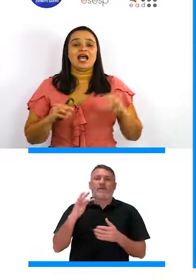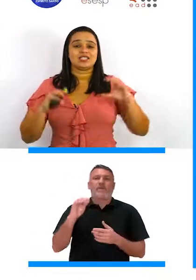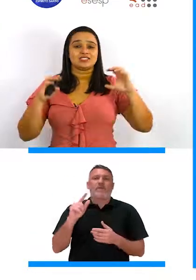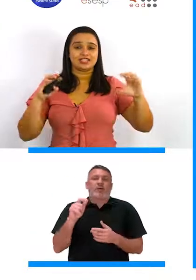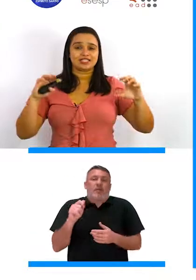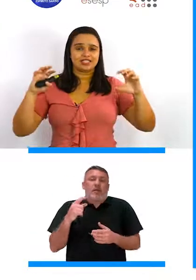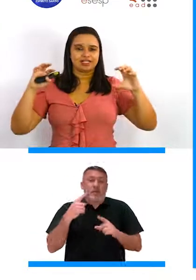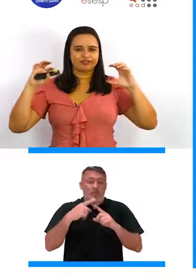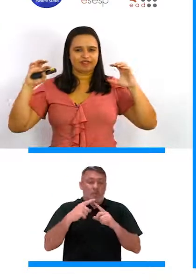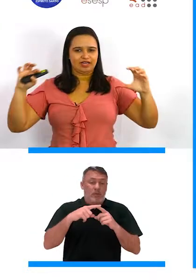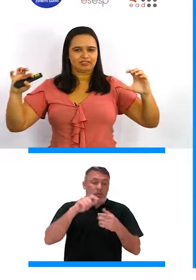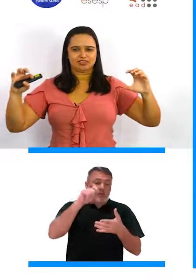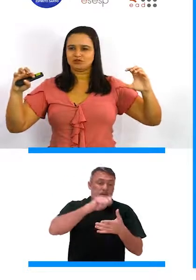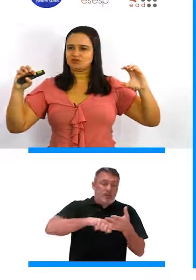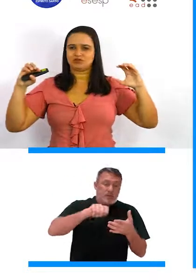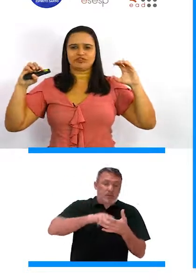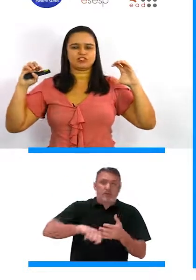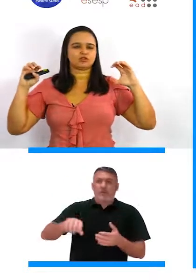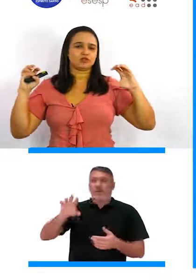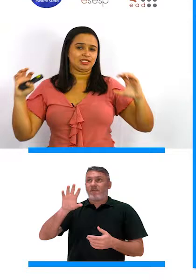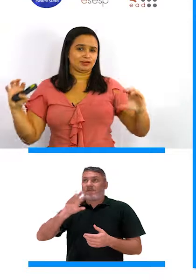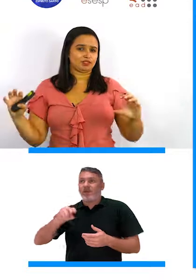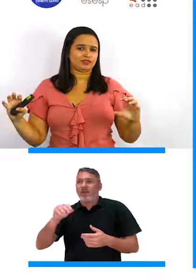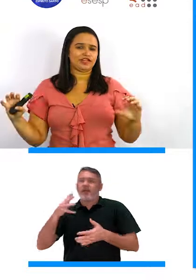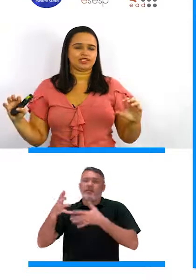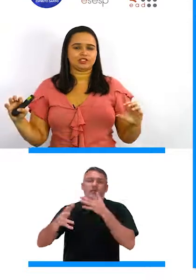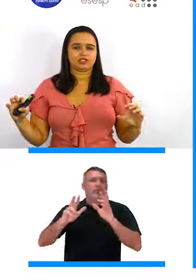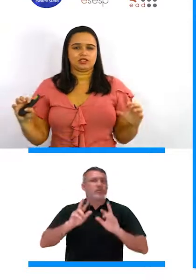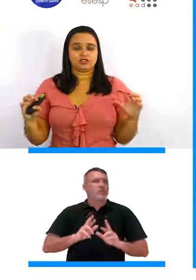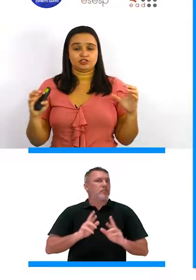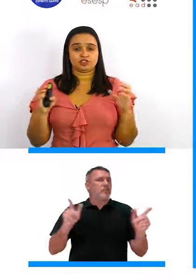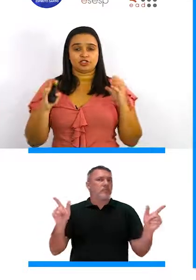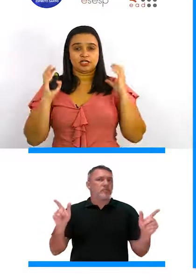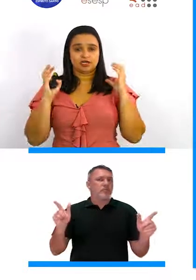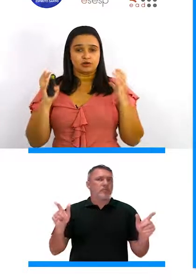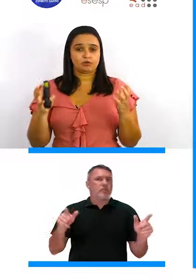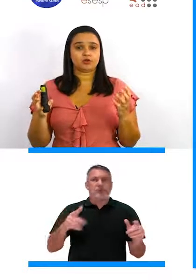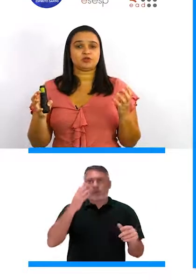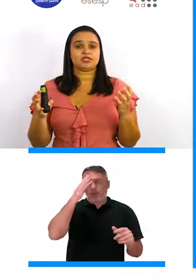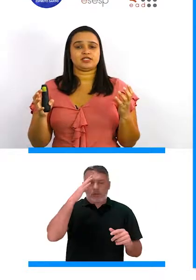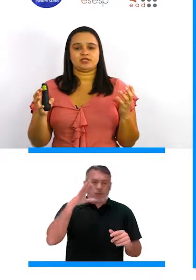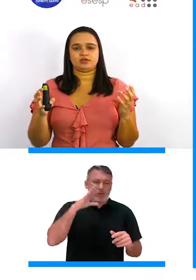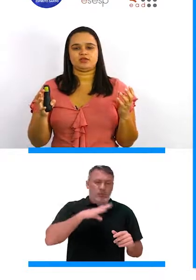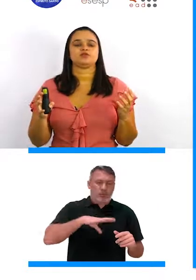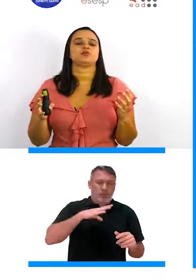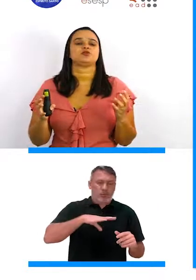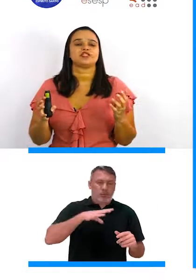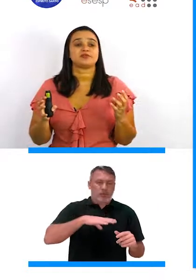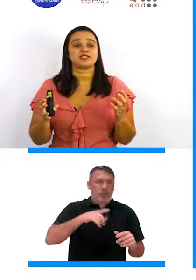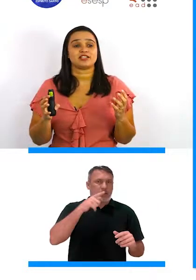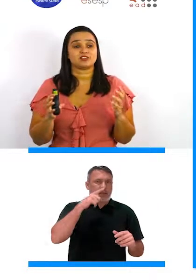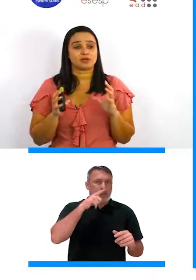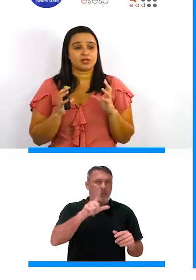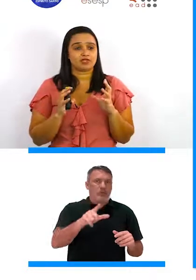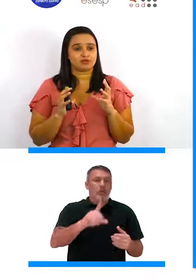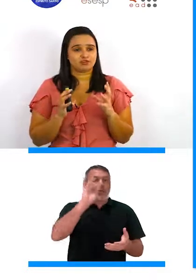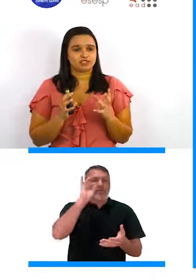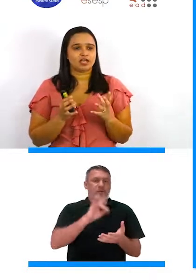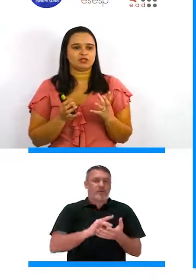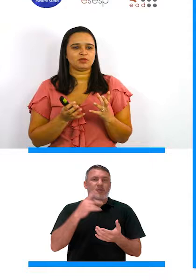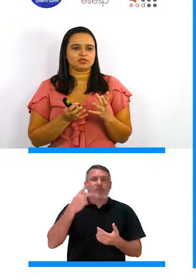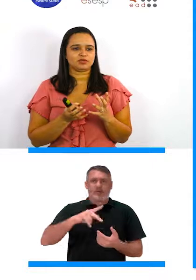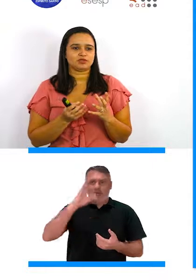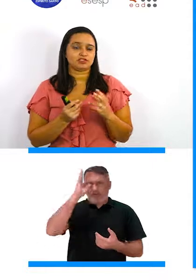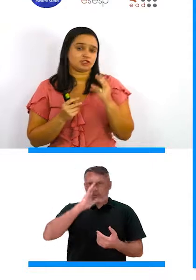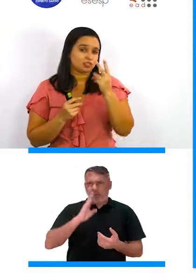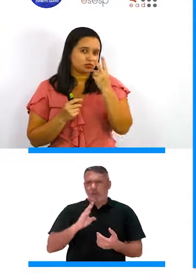quê? A escrita e a fala são dois universos completamente diferentes. Então, a gente tem a língua portuguesa e o português brasileiro como a língua